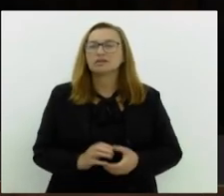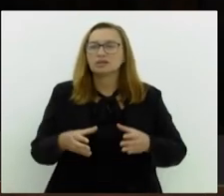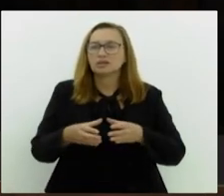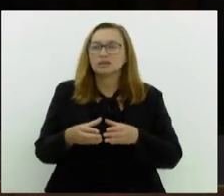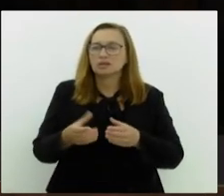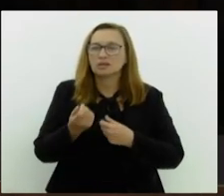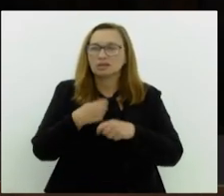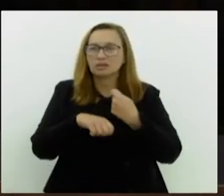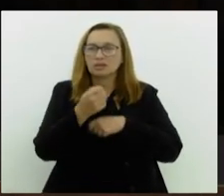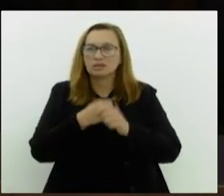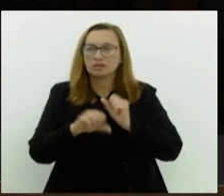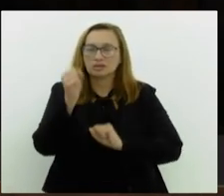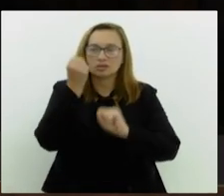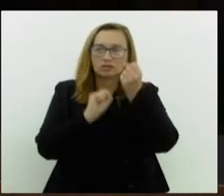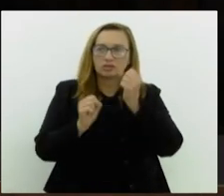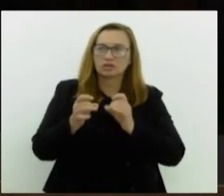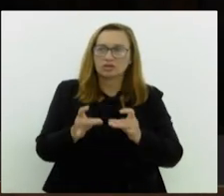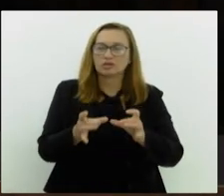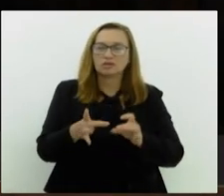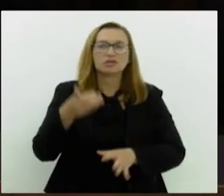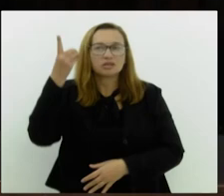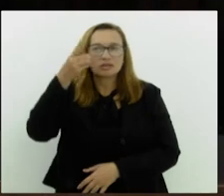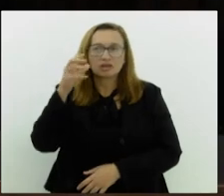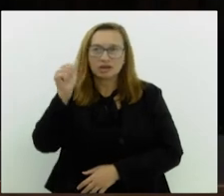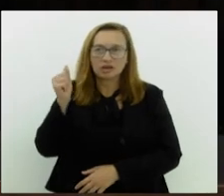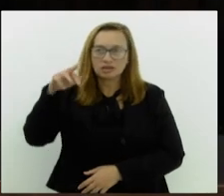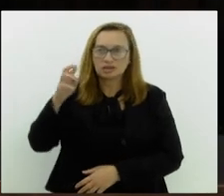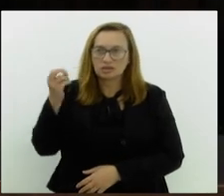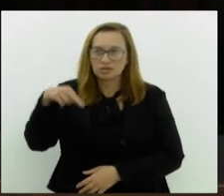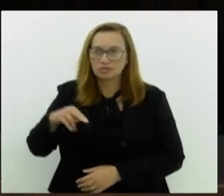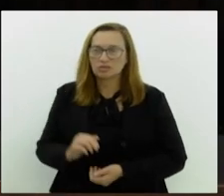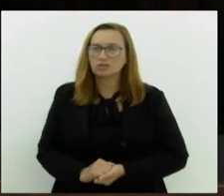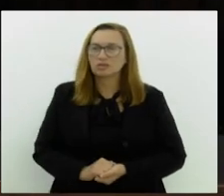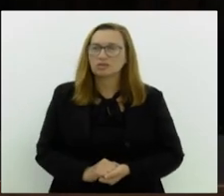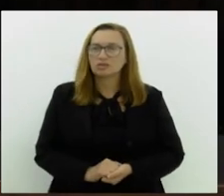Comissão de Economia e Indústria e Comércio, deputado Anderson Moraes.